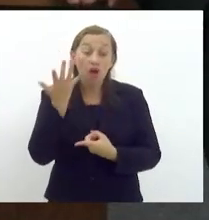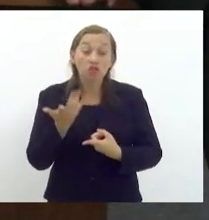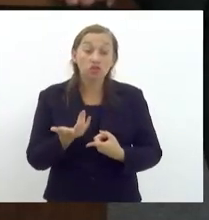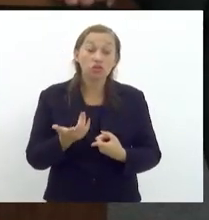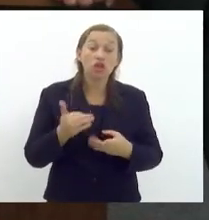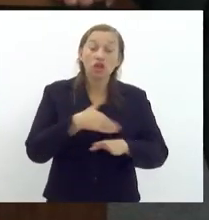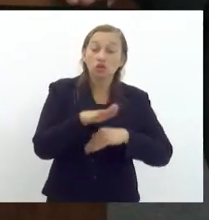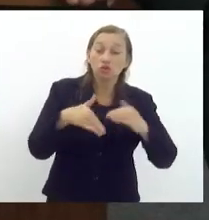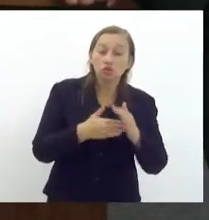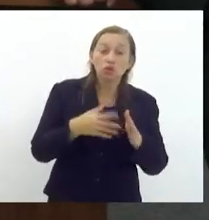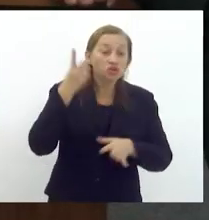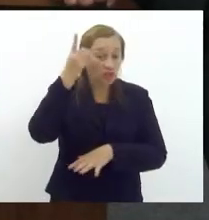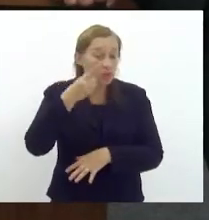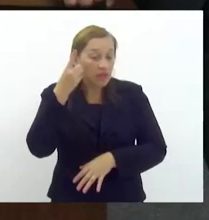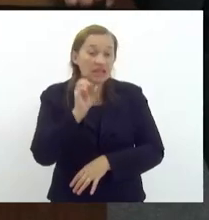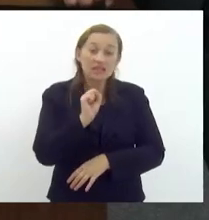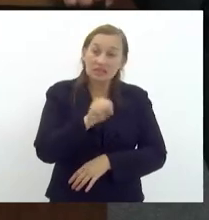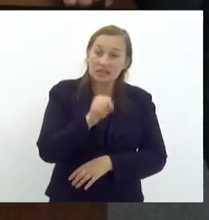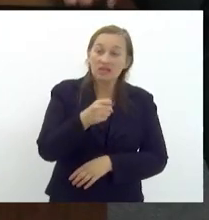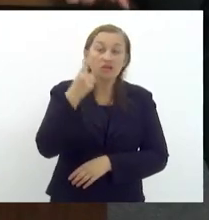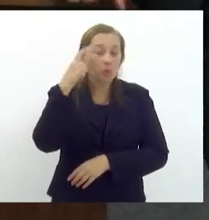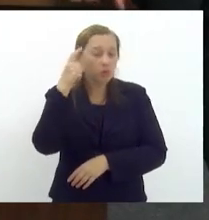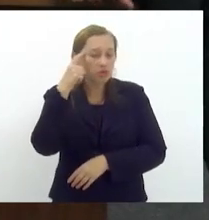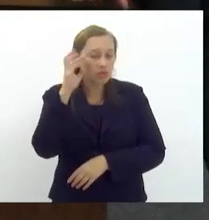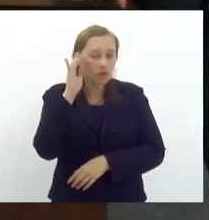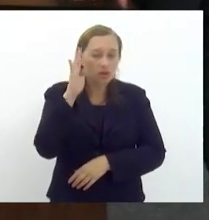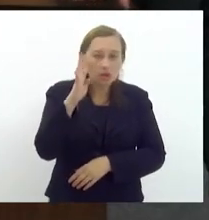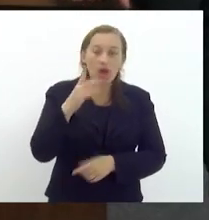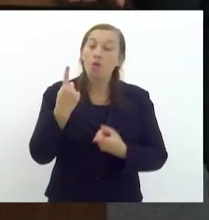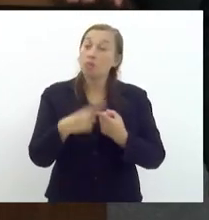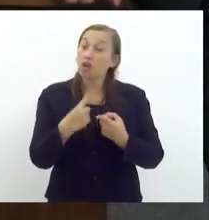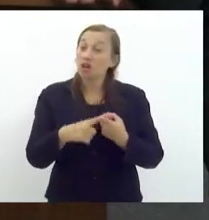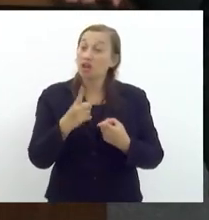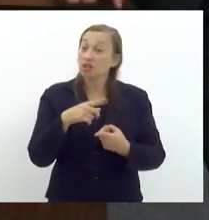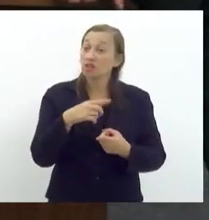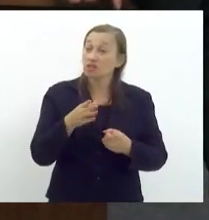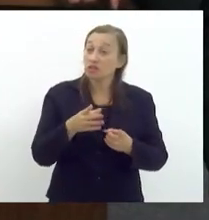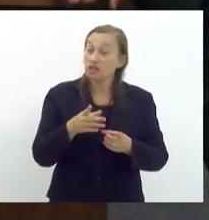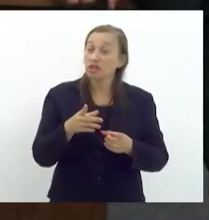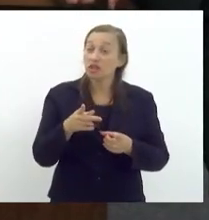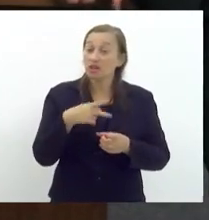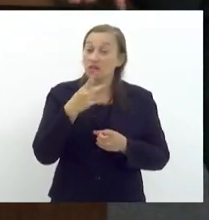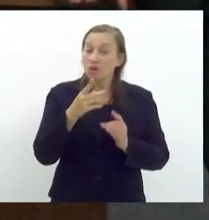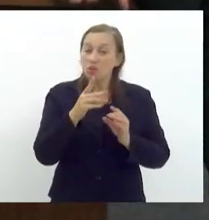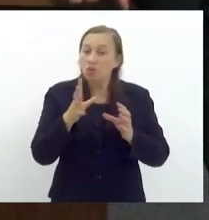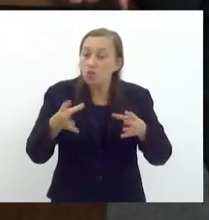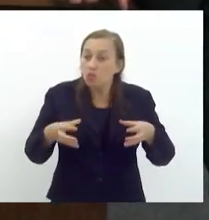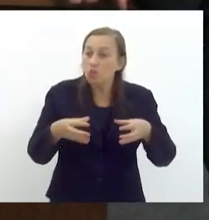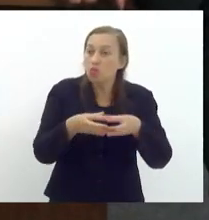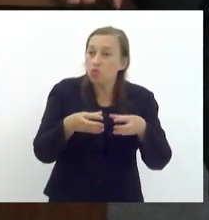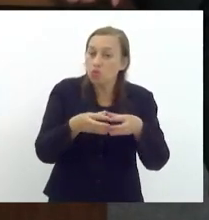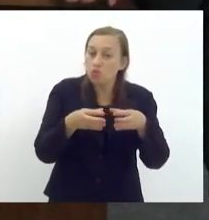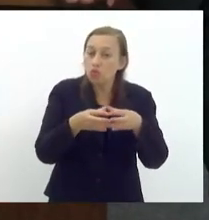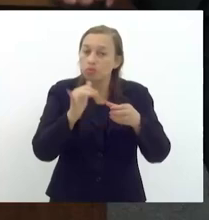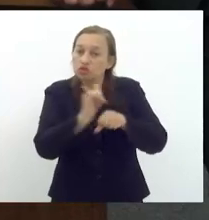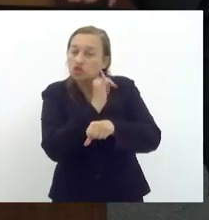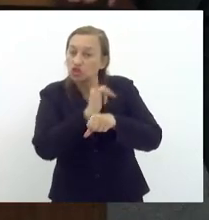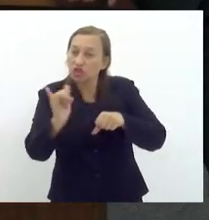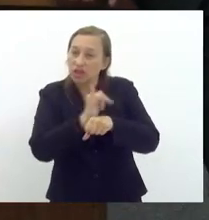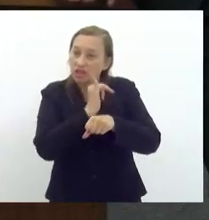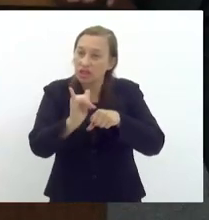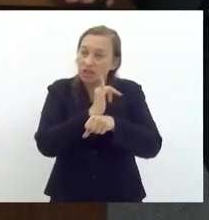todos os deputados devem sim fazer uma reflexão que a gente está fazendo aqui um pacote de medidas que vai fazer com que a geração